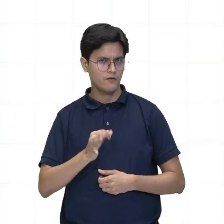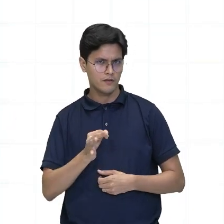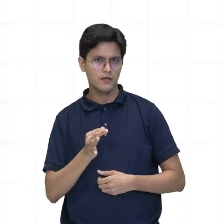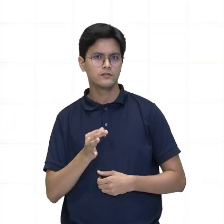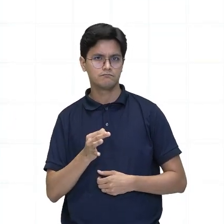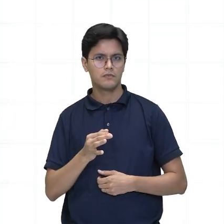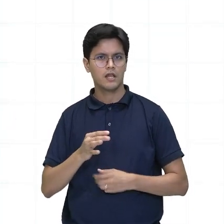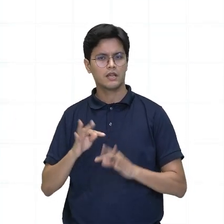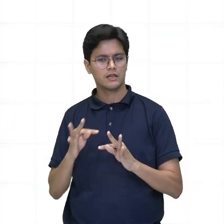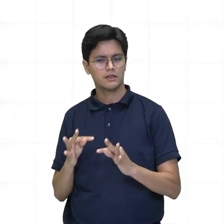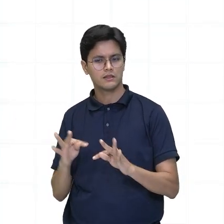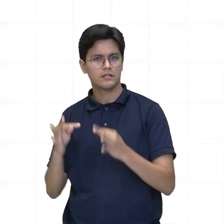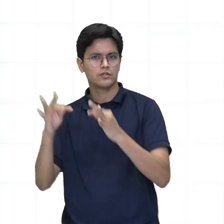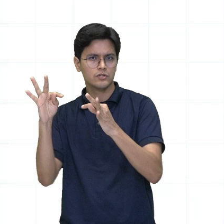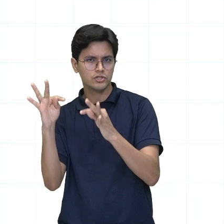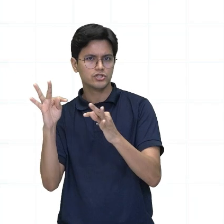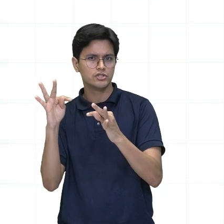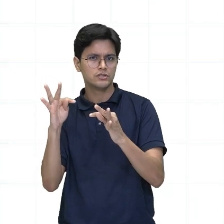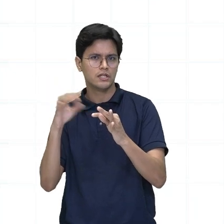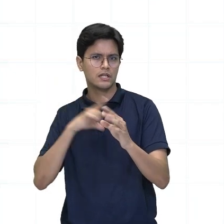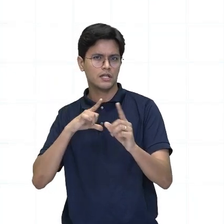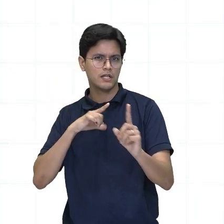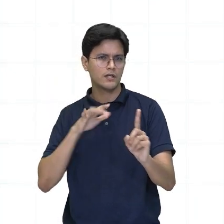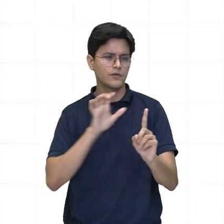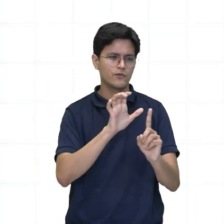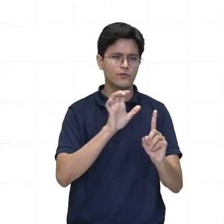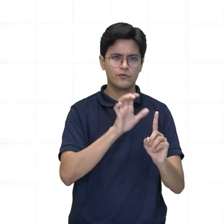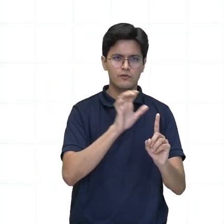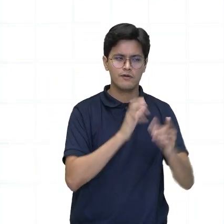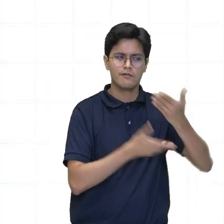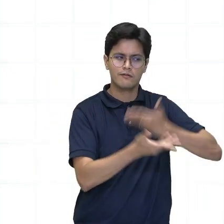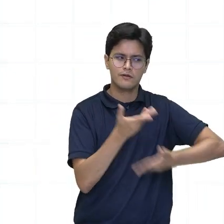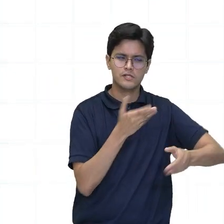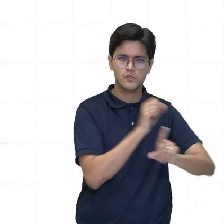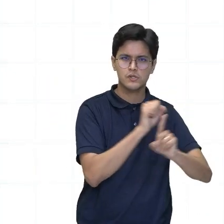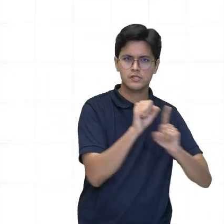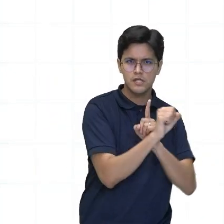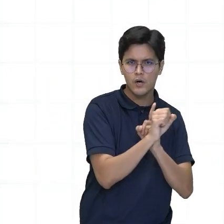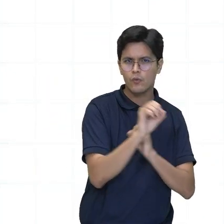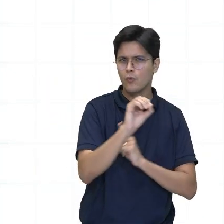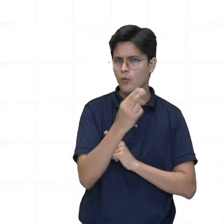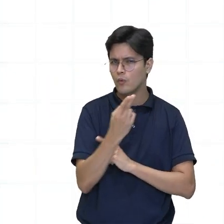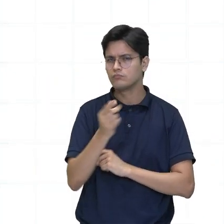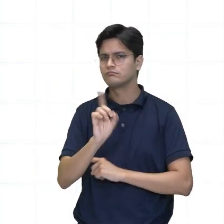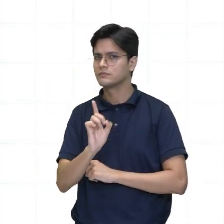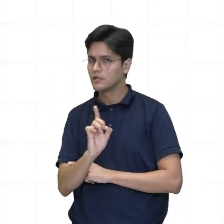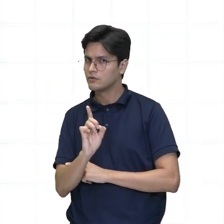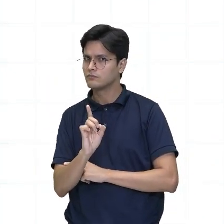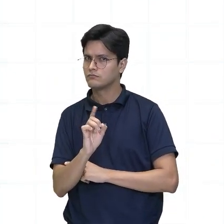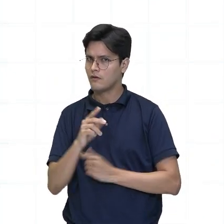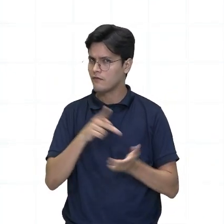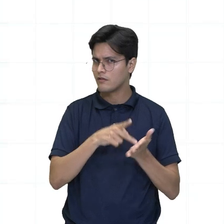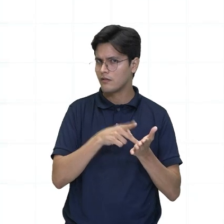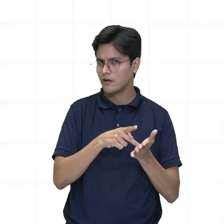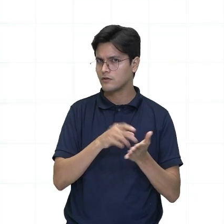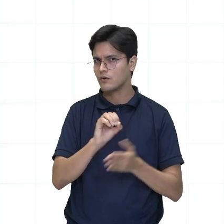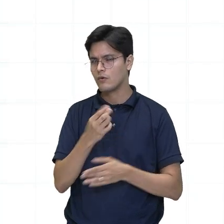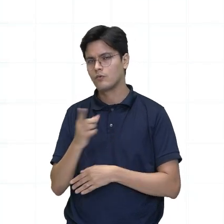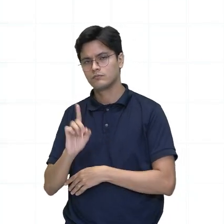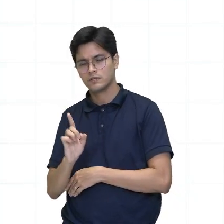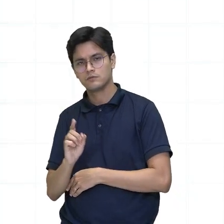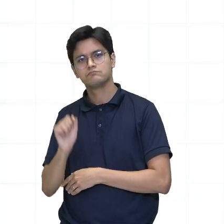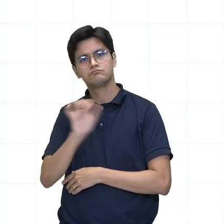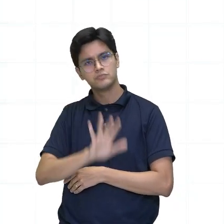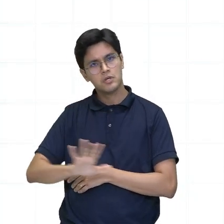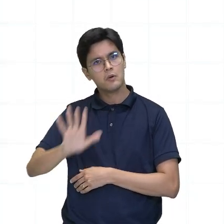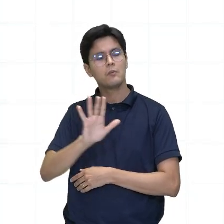pessoal? Então, geralmente as discussões, os debates são sobre essa questão, né, da tecnologia, uso excessivo.